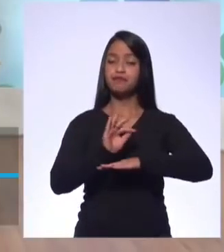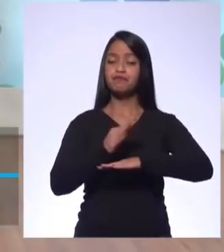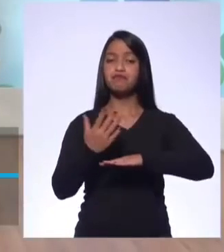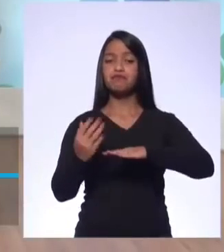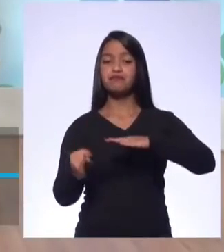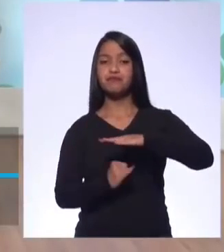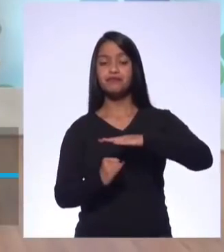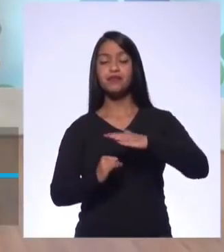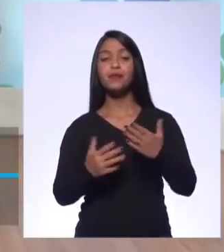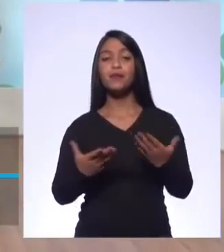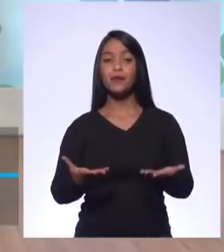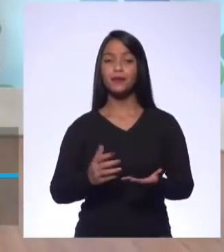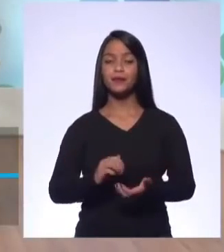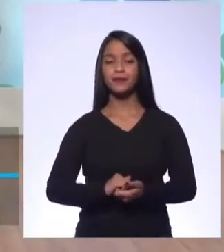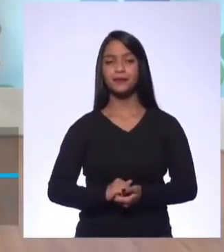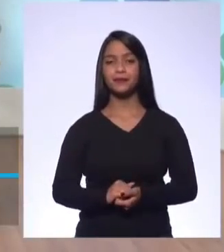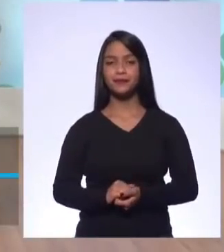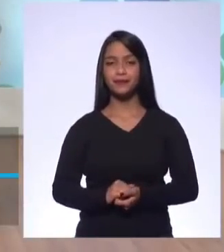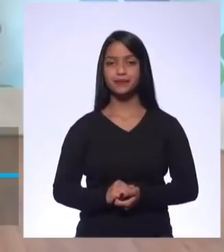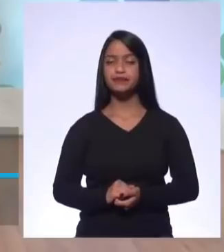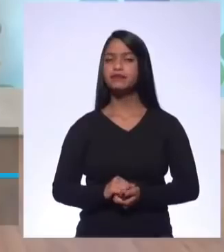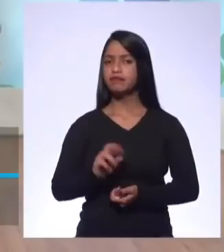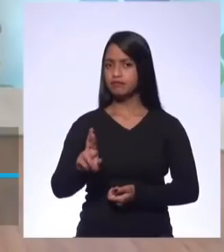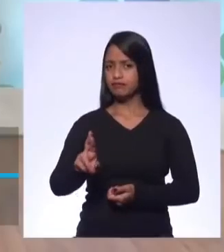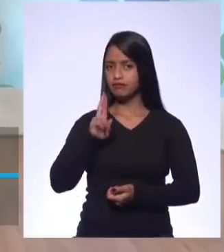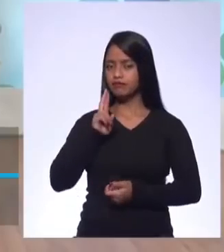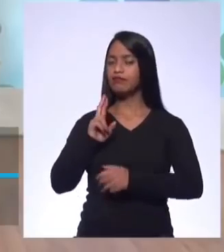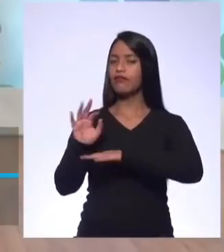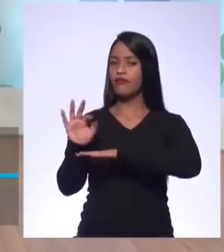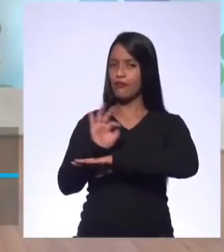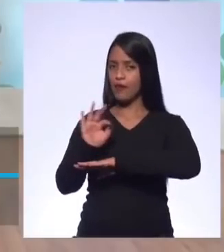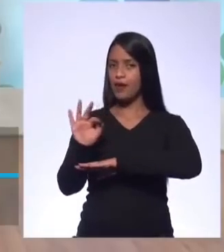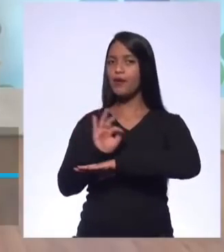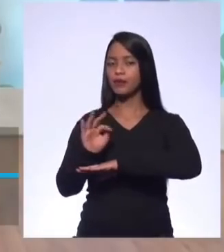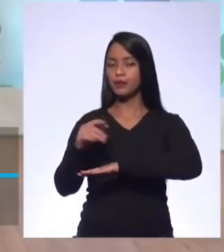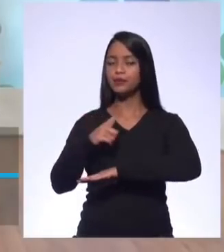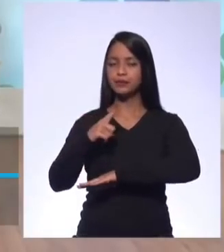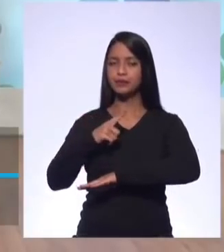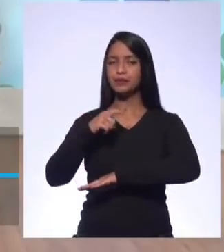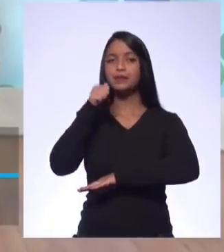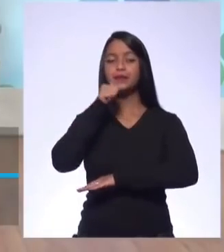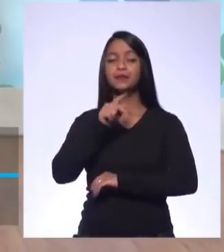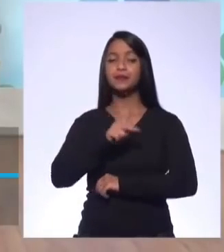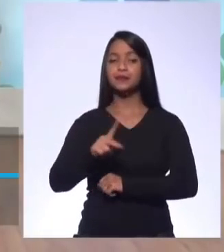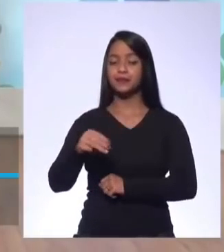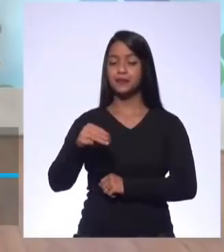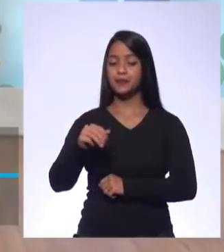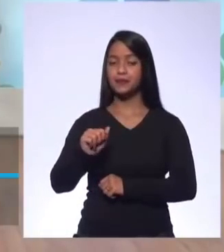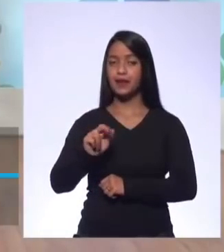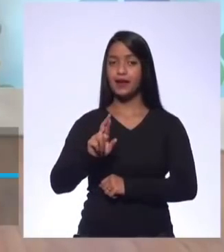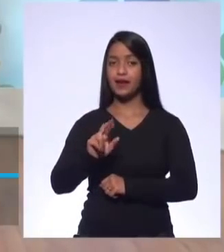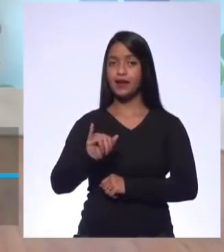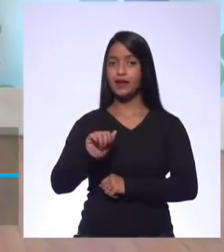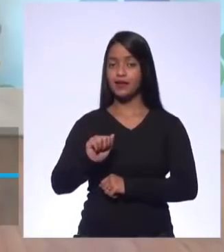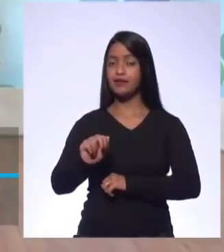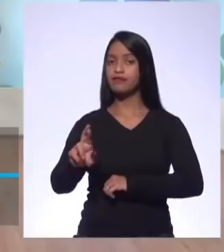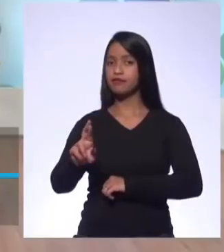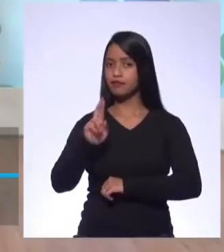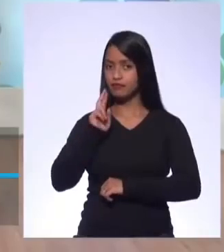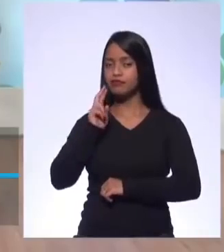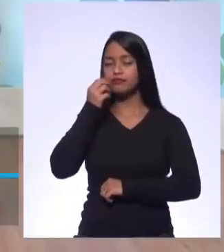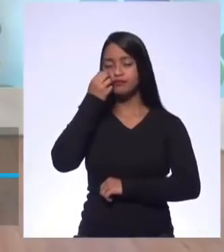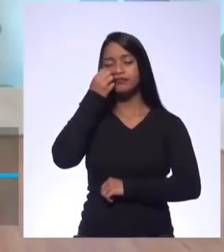ou informal? Colocaram formal, que subiu a professora Maria Aparecida. Colocaram